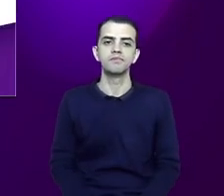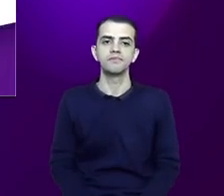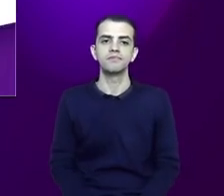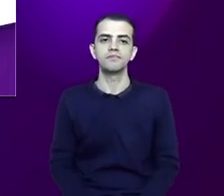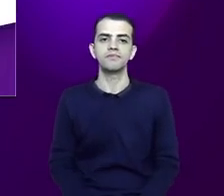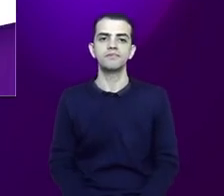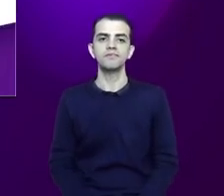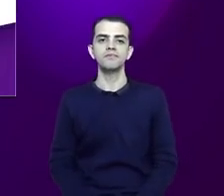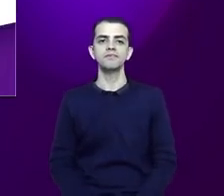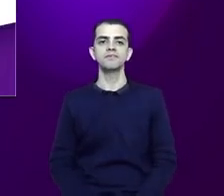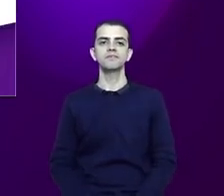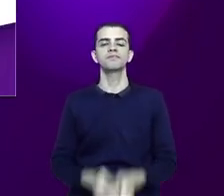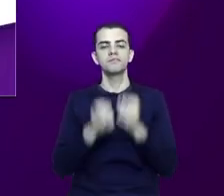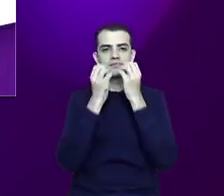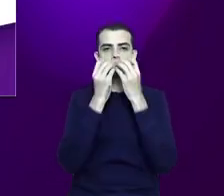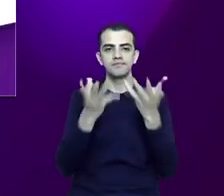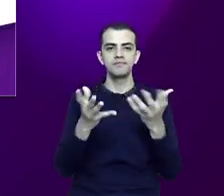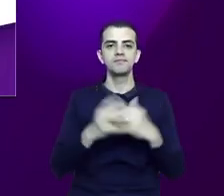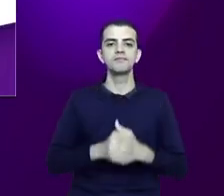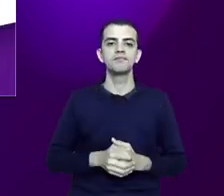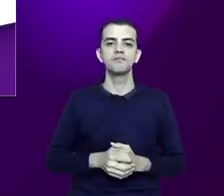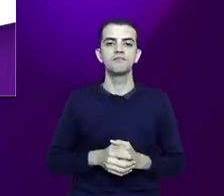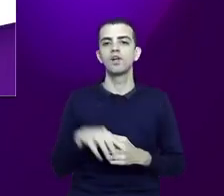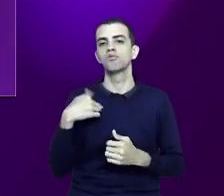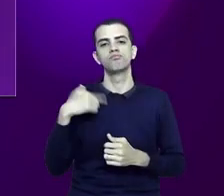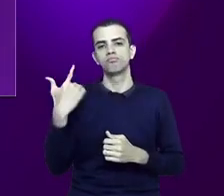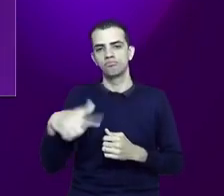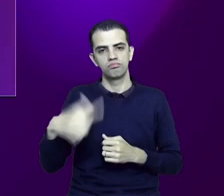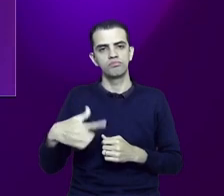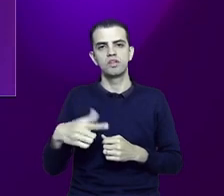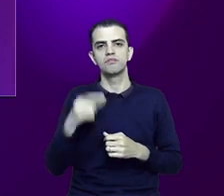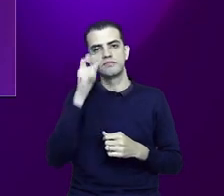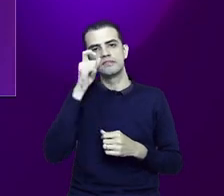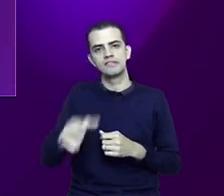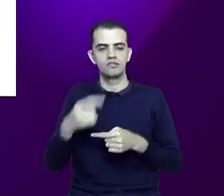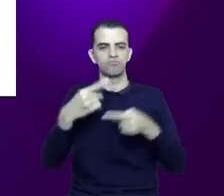Bom, eu não tenho nenhum conflito de interesse.